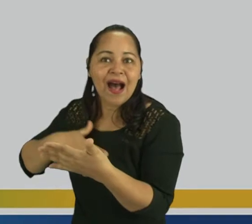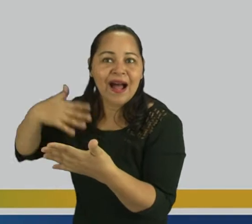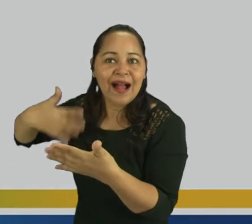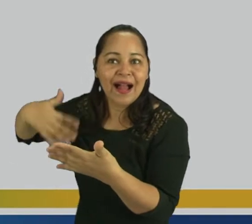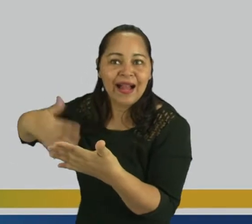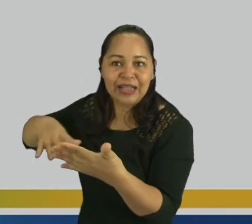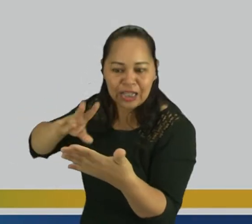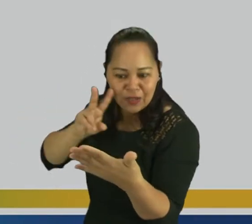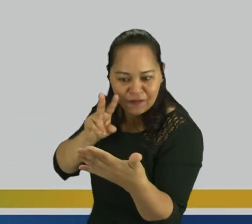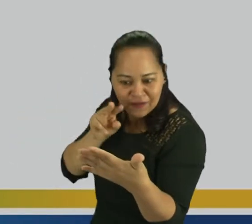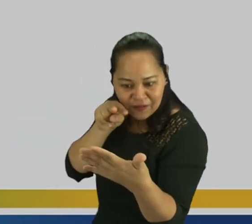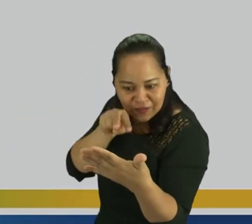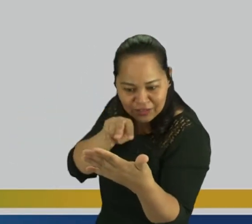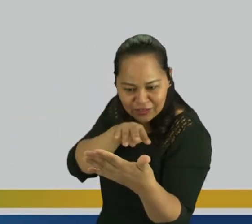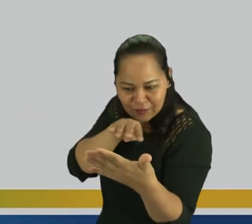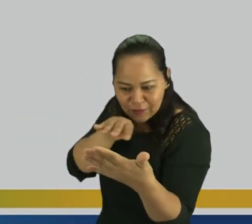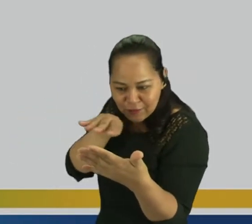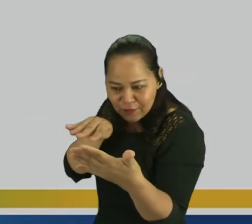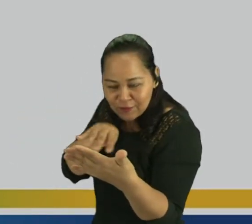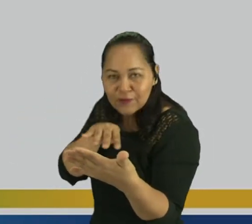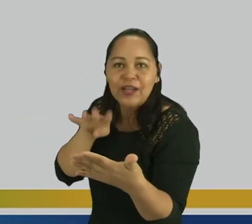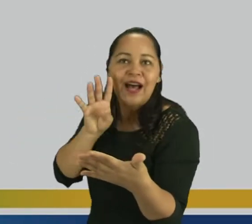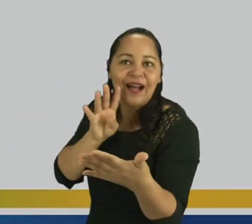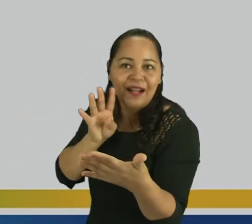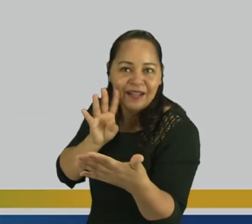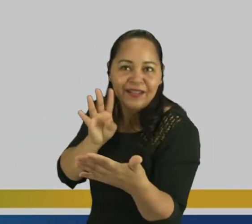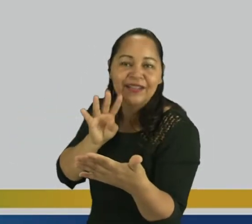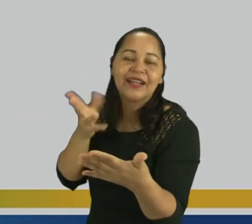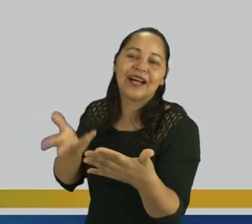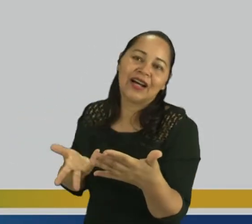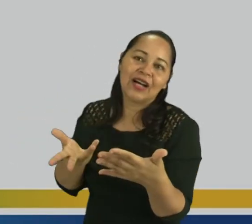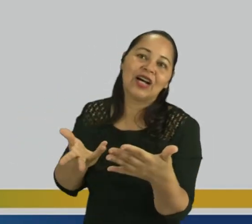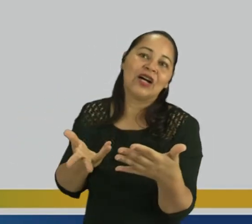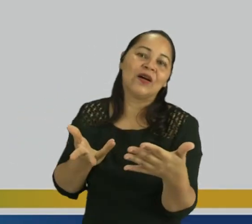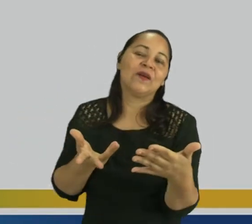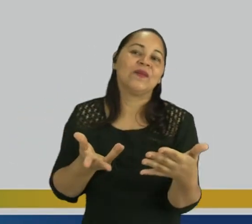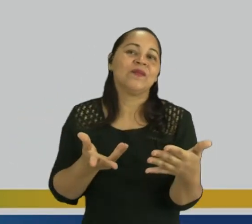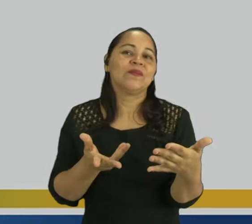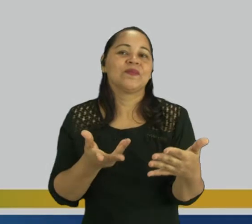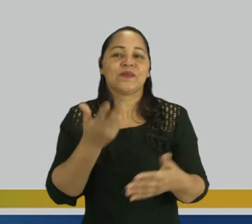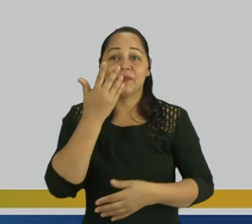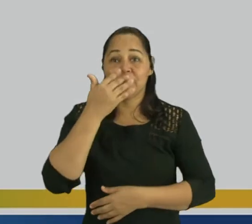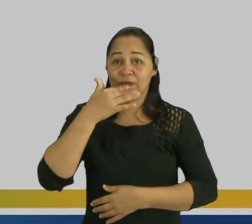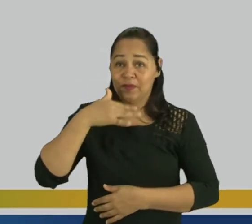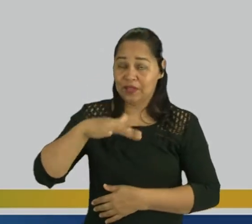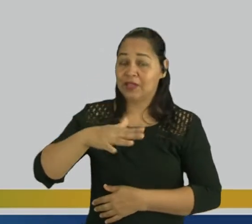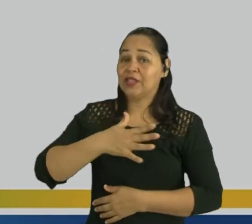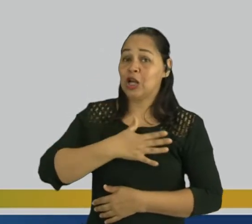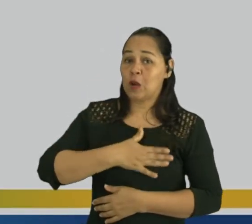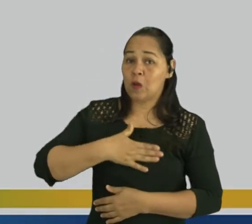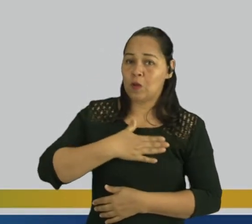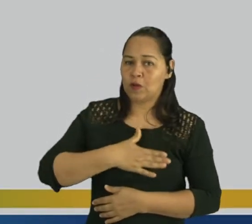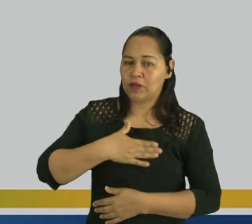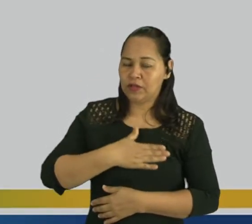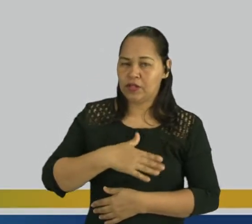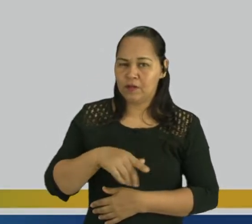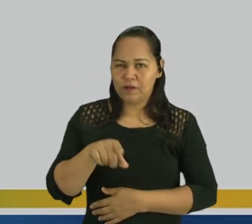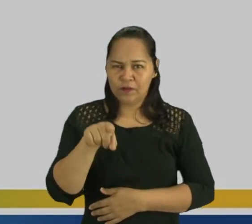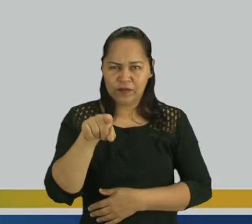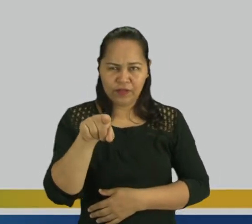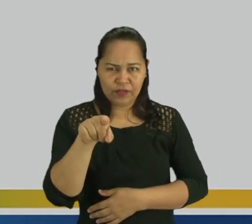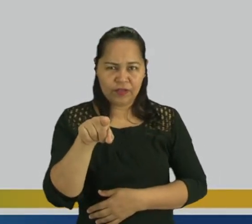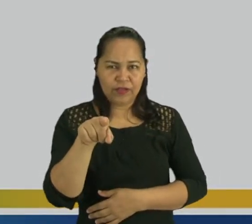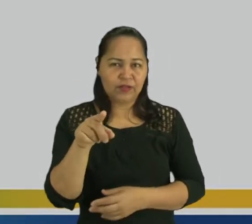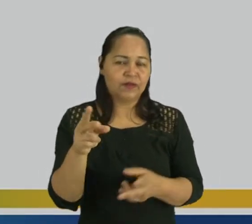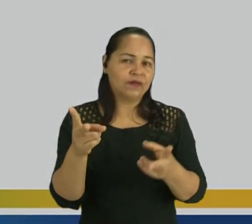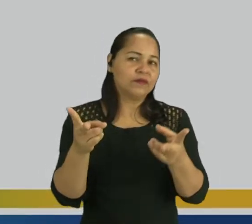chama atenção, algo que chama a sua atenção, algo que vem para chamar a sua atenção.